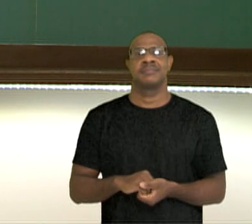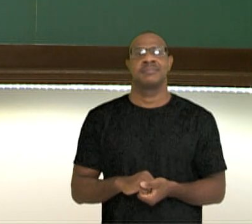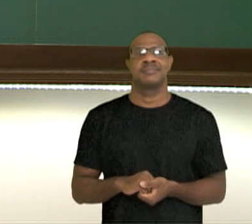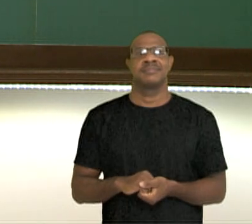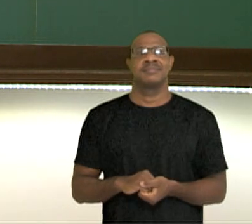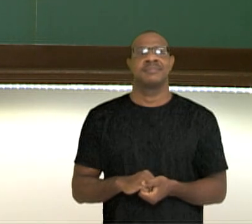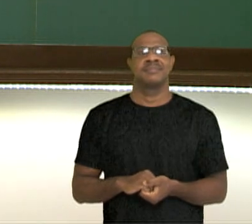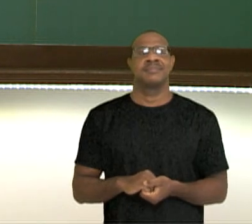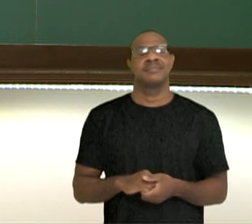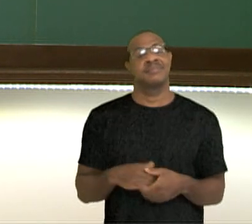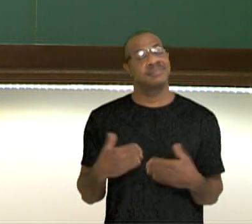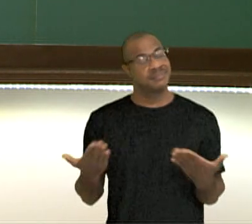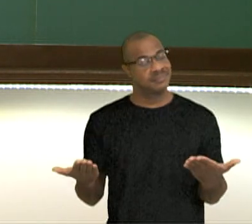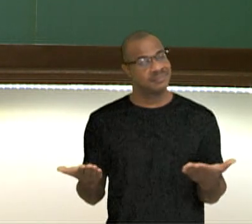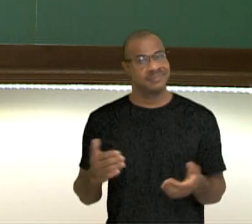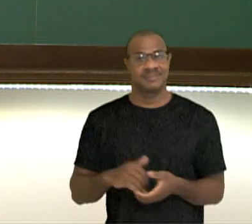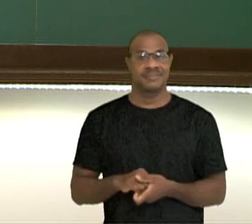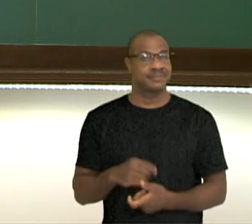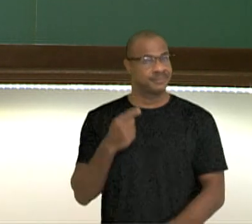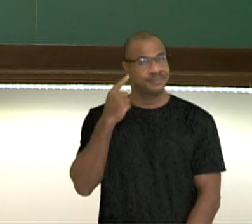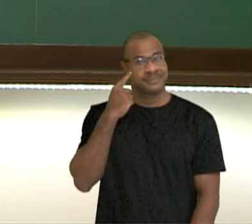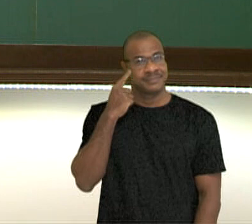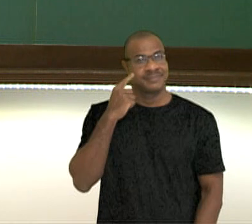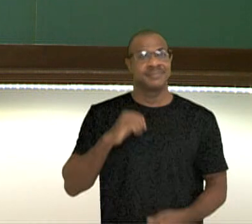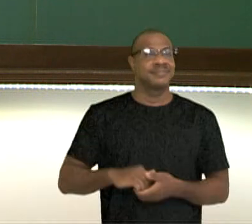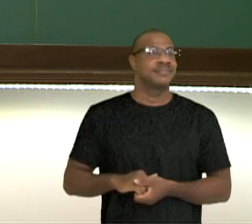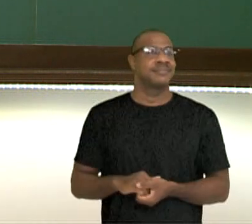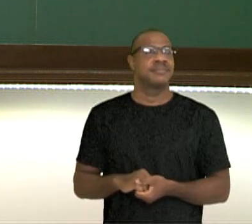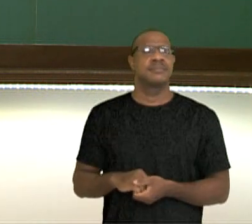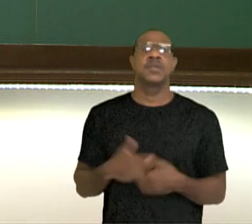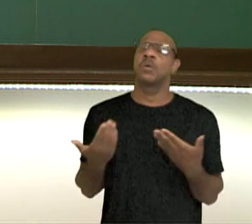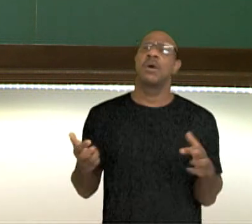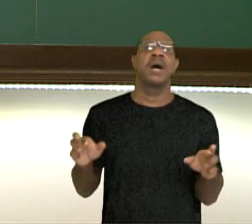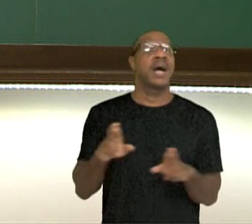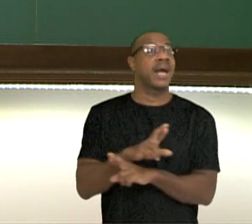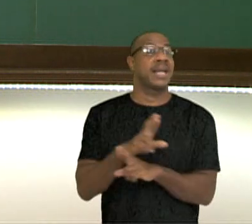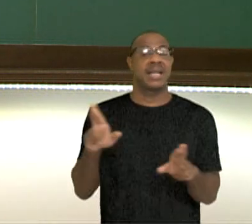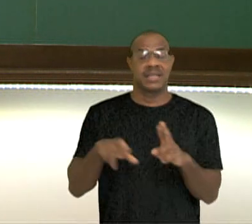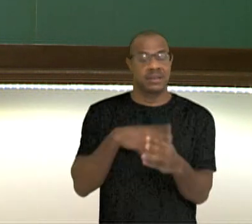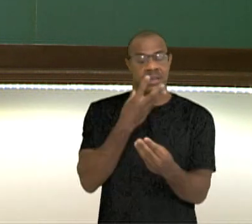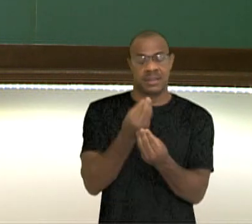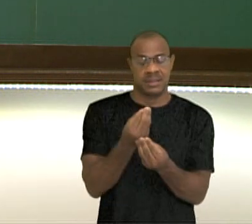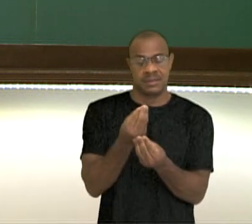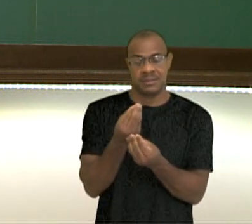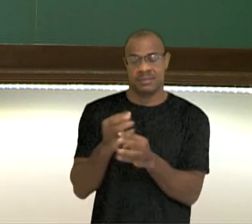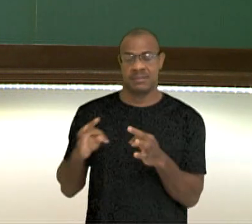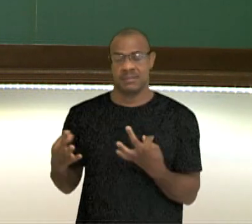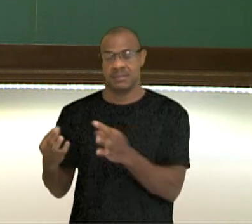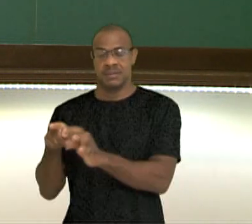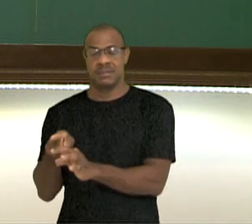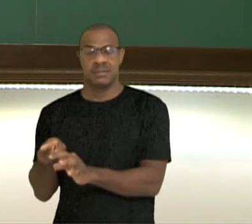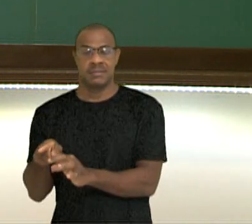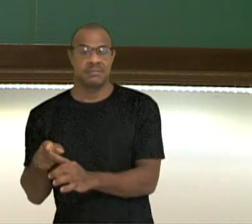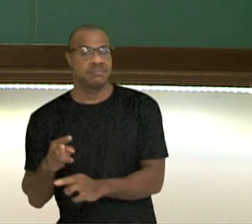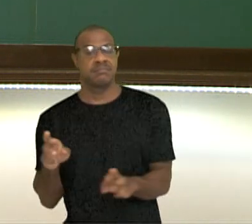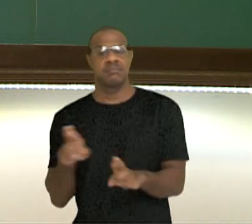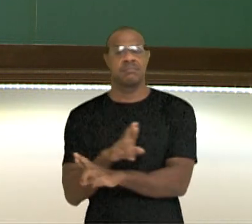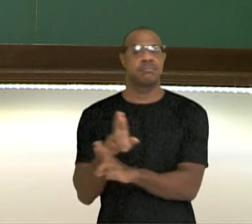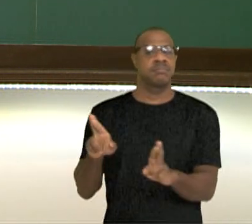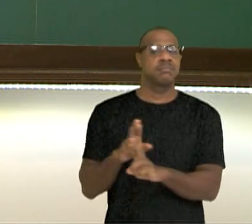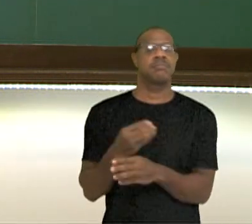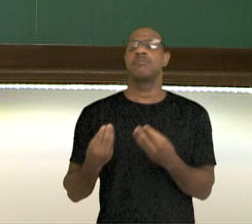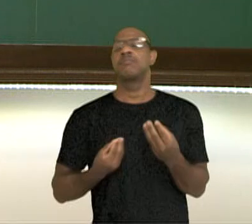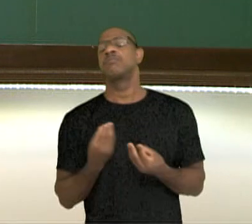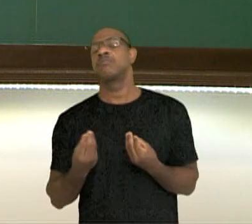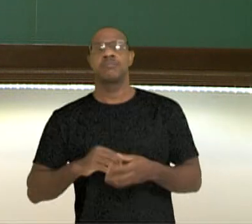E aí, galera, pensaram qual a relação entre a arte e a tecnologia? Vou dar como sugestão de